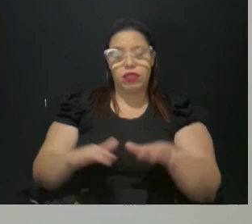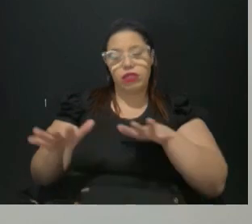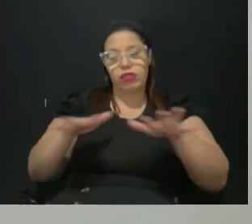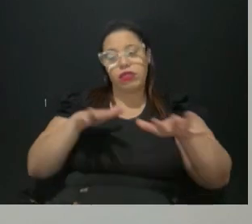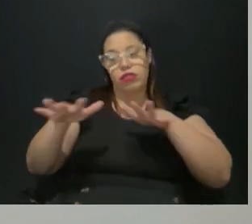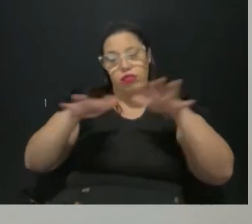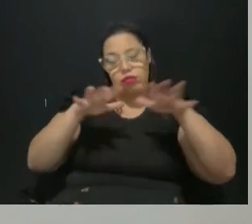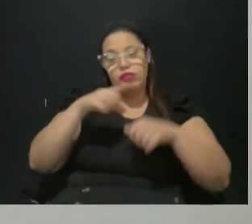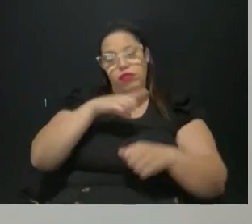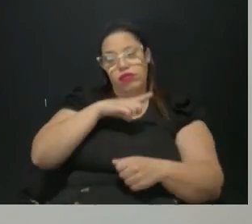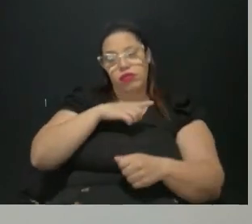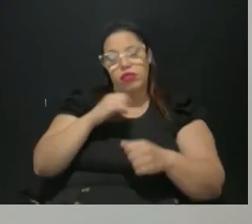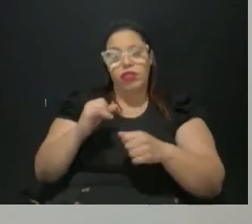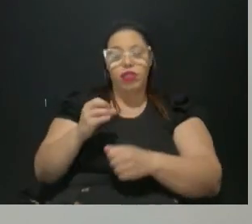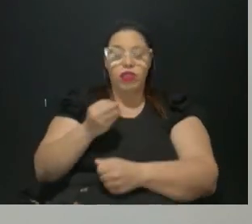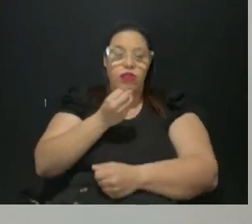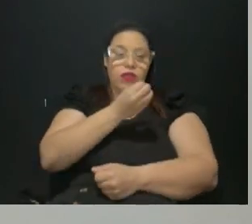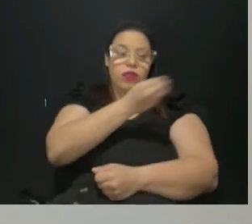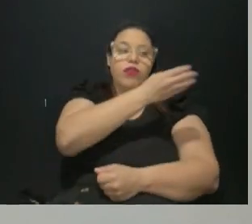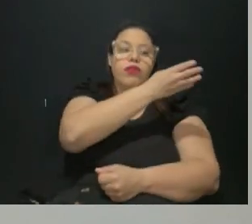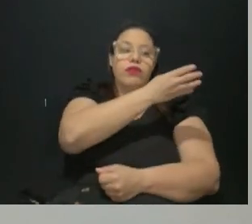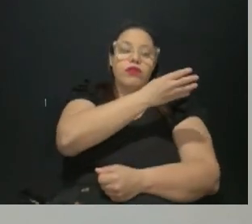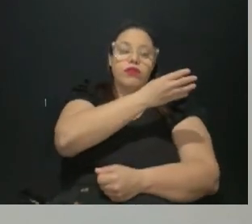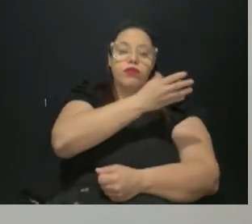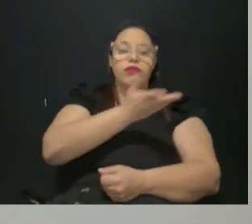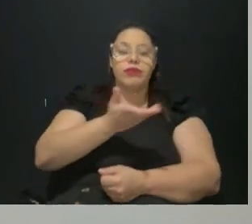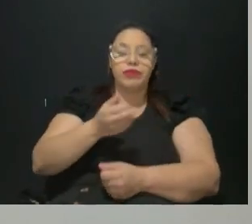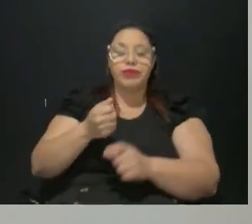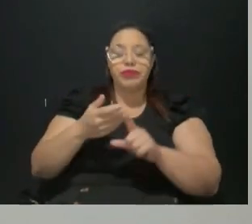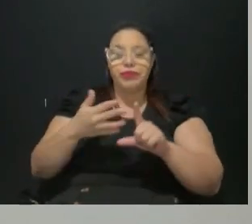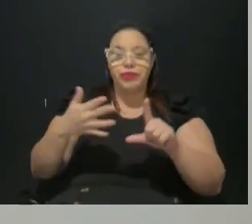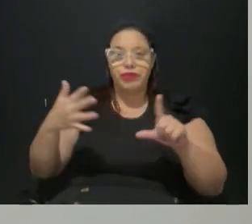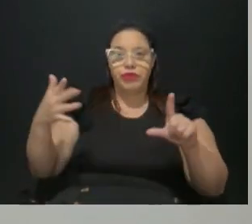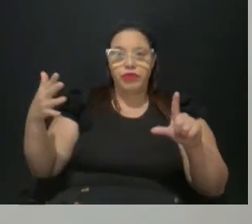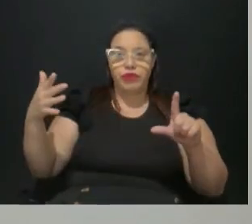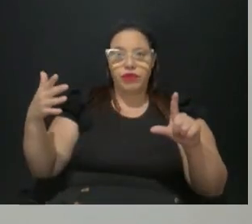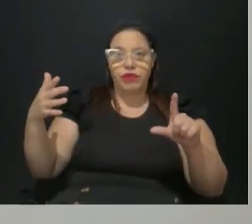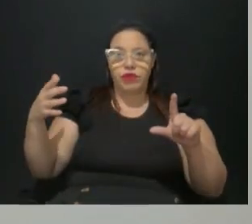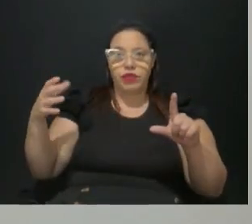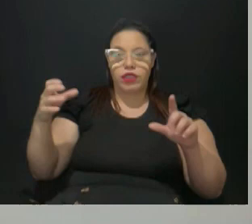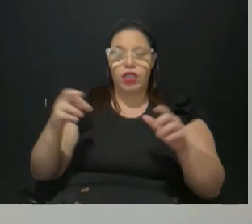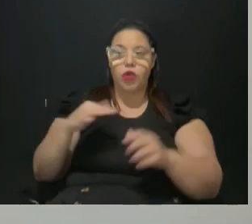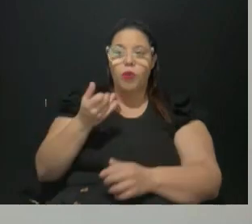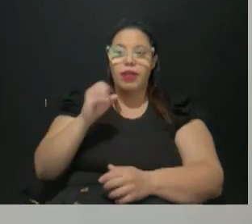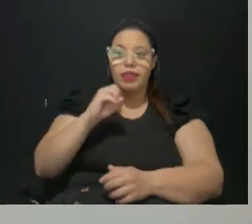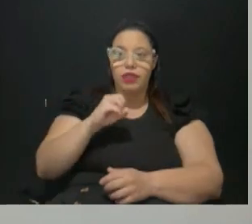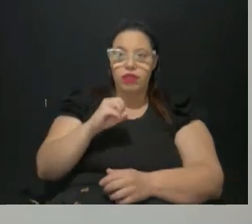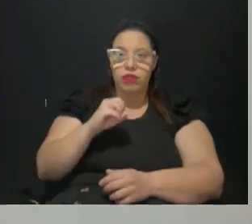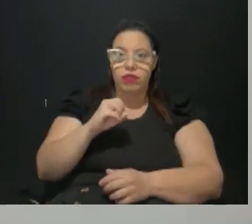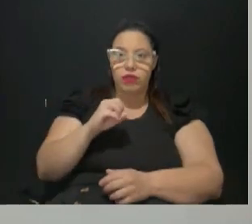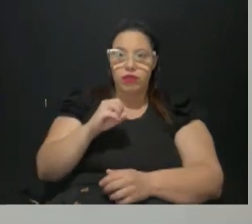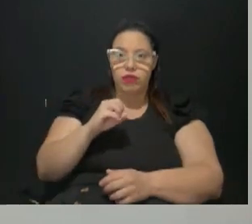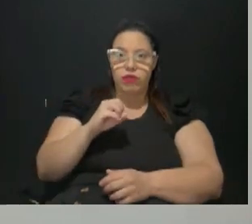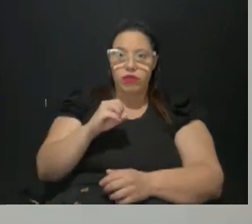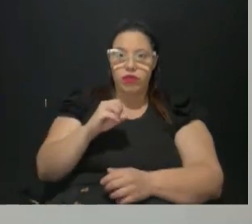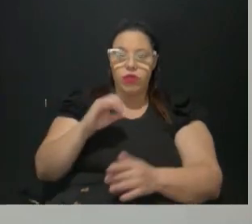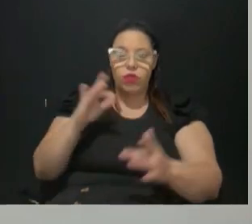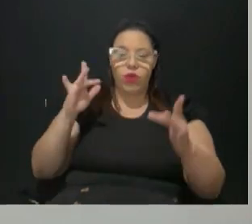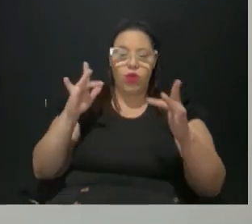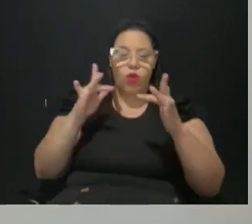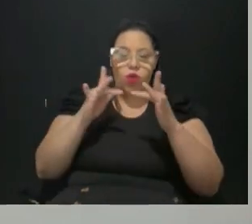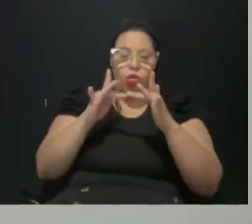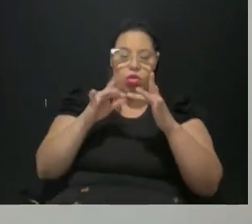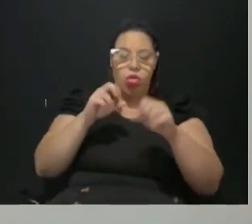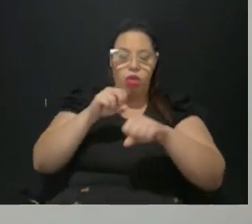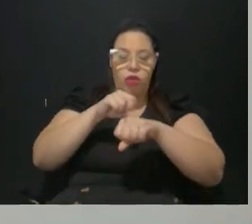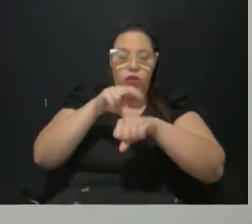mobilidade que a gente tem, as viagens, e uma característica desse vírus, que é o período de incubação, que é desde o do contato com